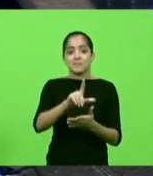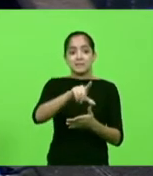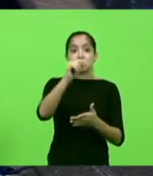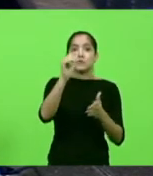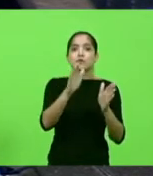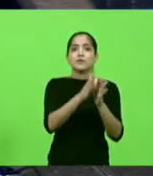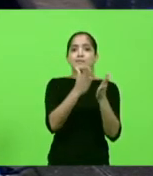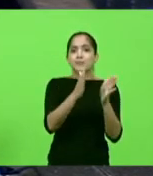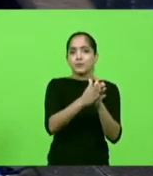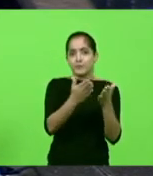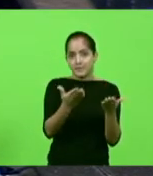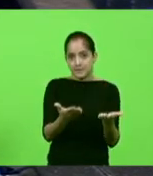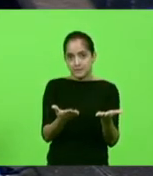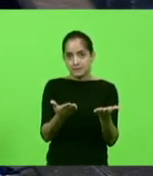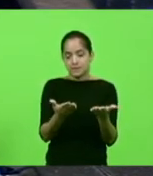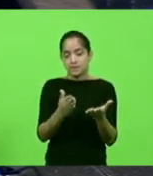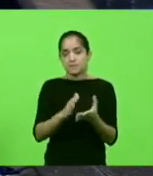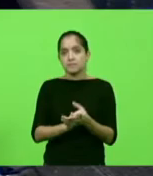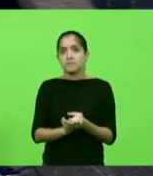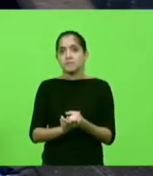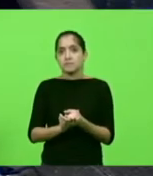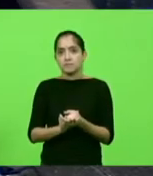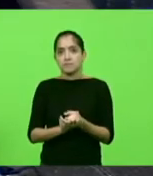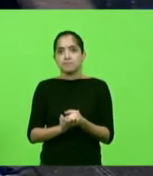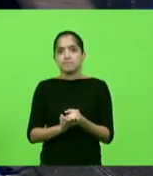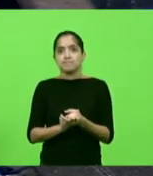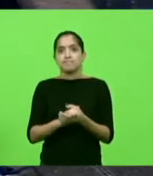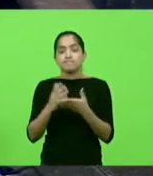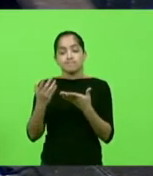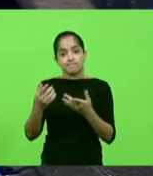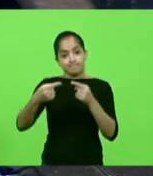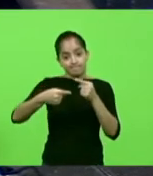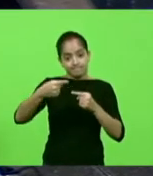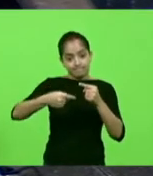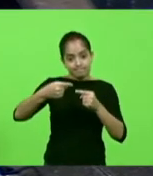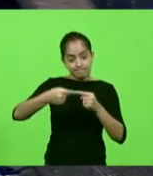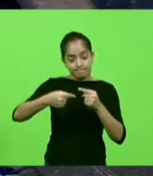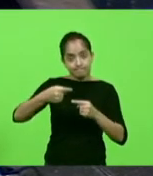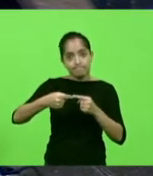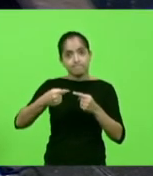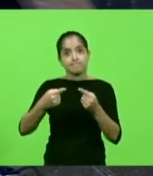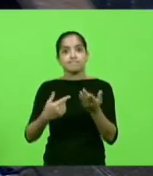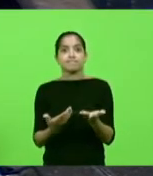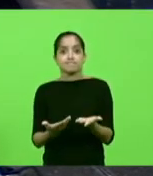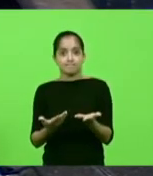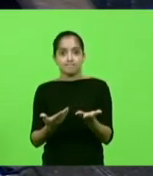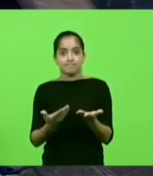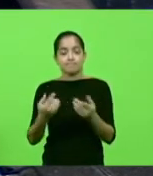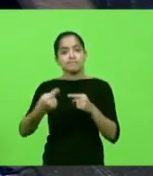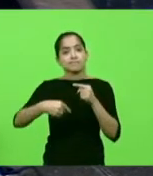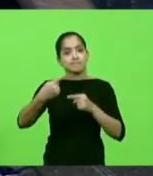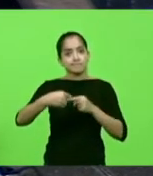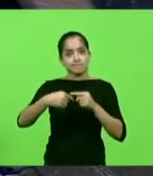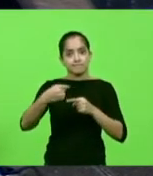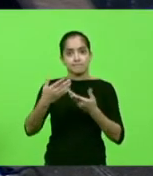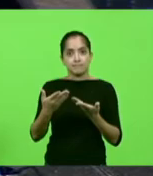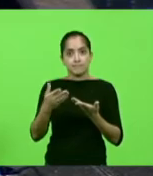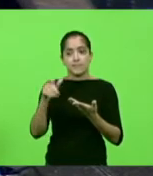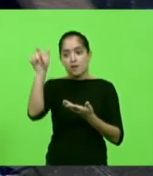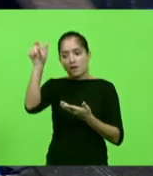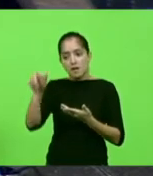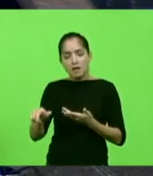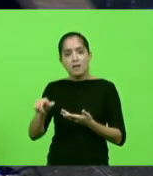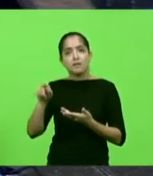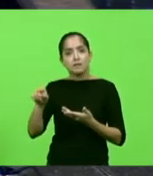pobreza corrigível, fruto da irracionalidade política dos nossos burocratas e dos nossos políticos. Roberto Campos foi um